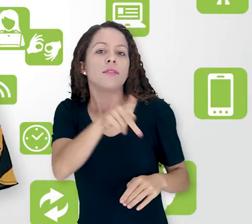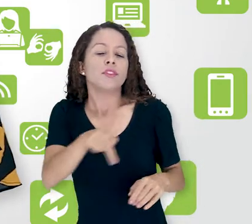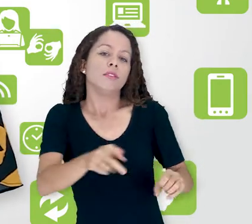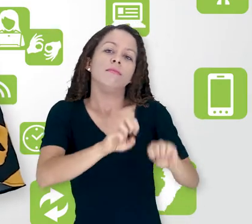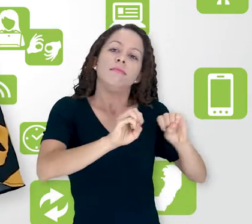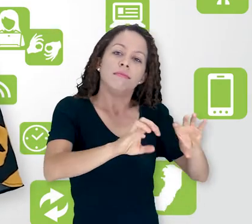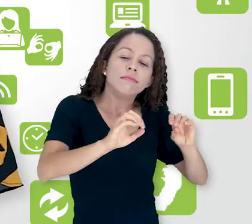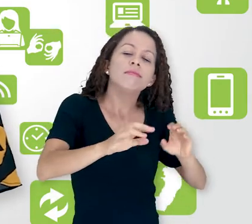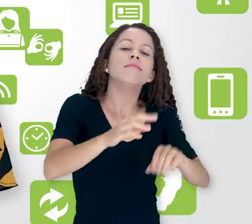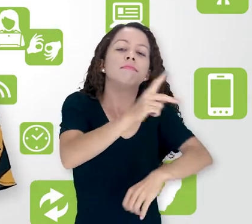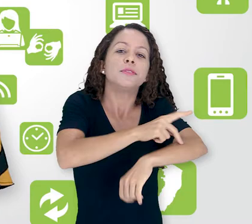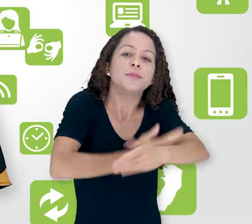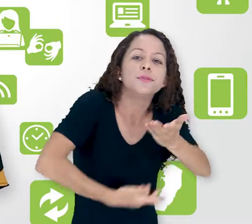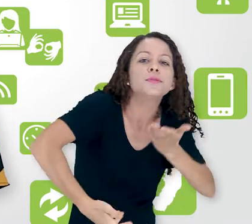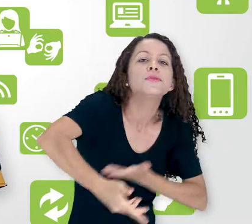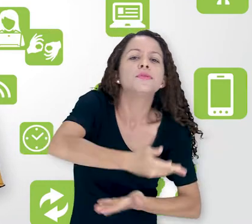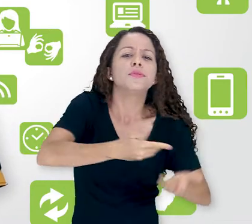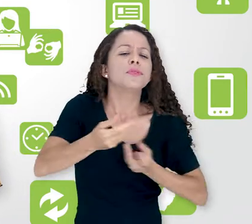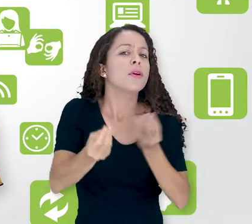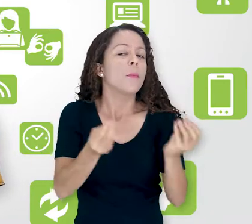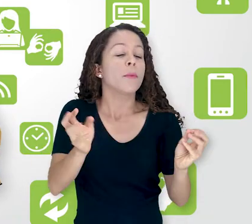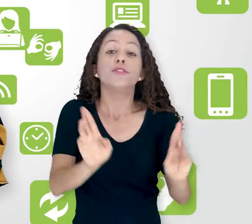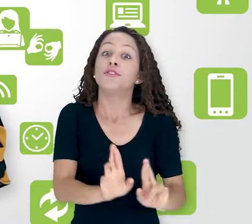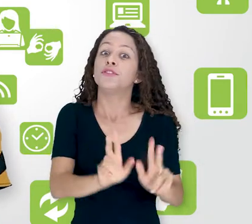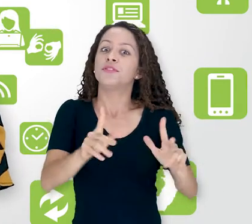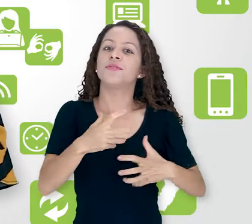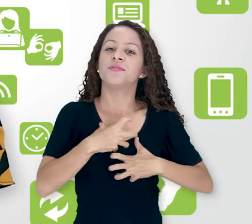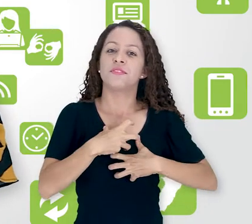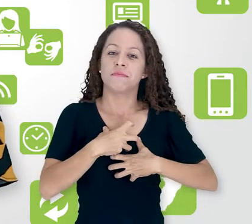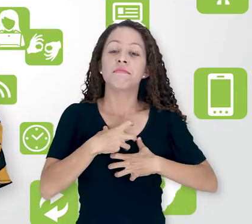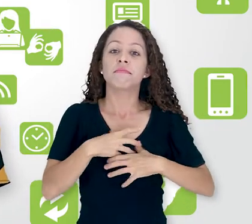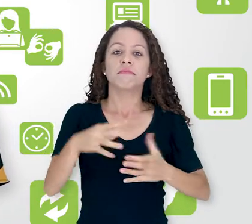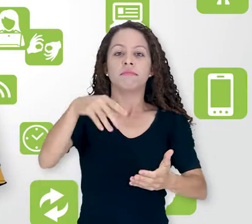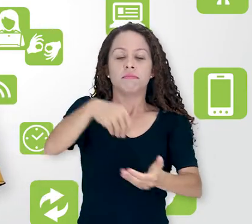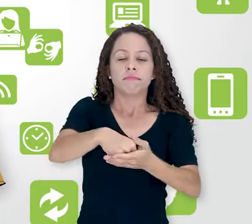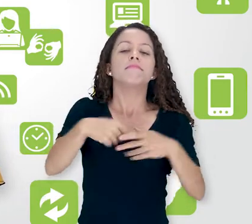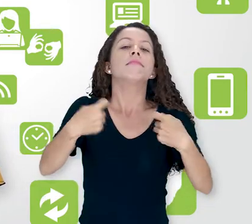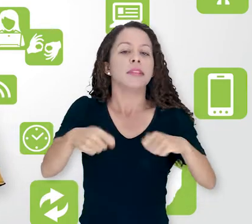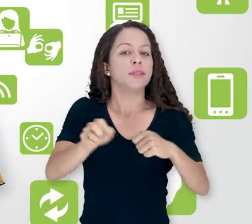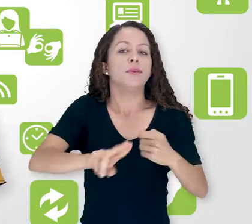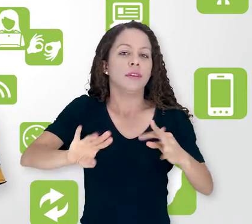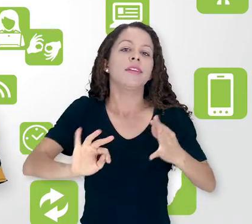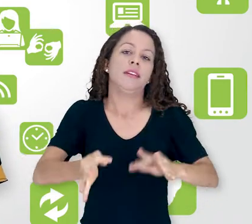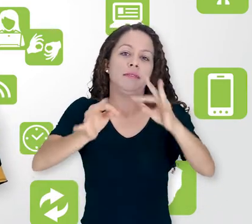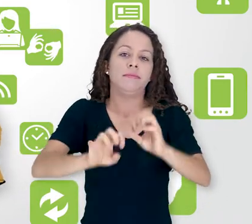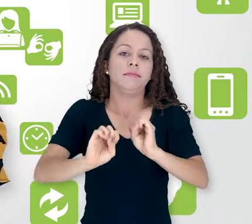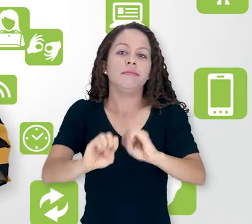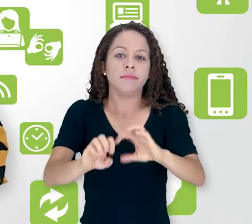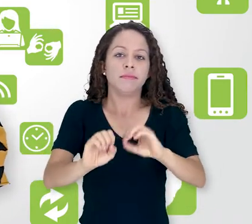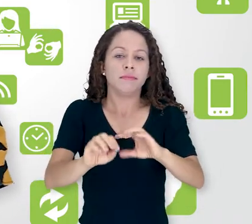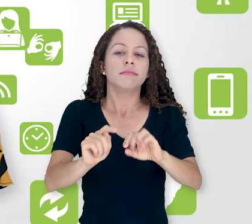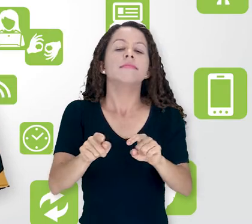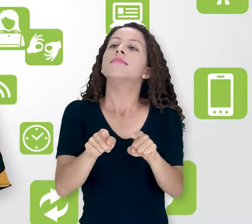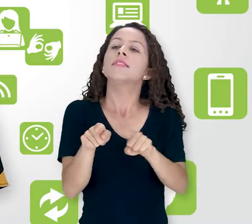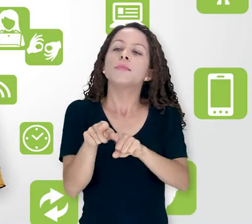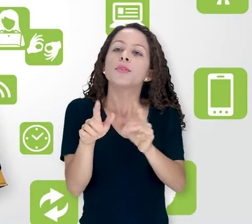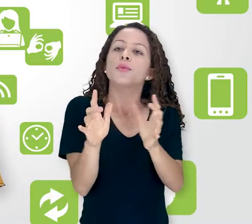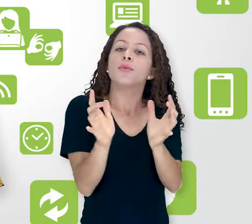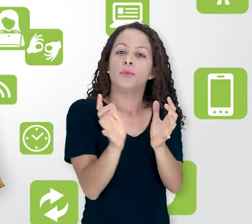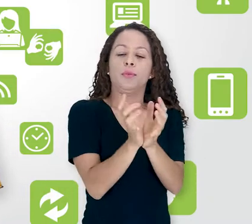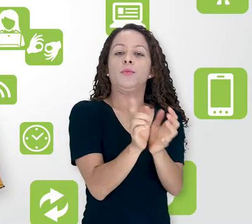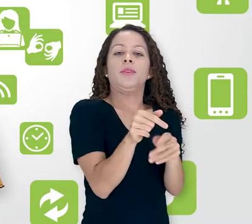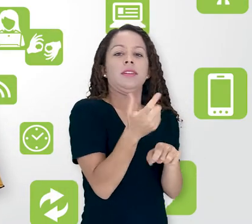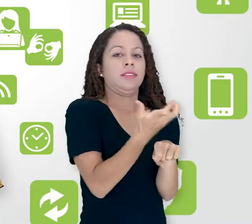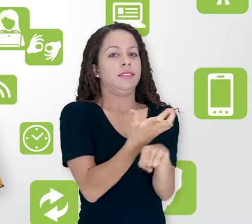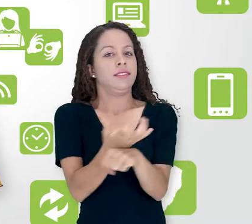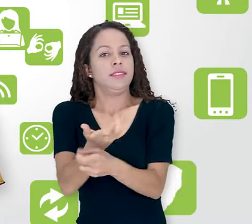nos processos de ensino-aprendizagem ocorre de maneira diferenciada e requer a utilização de tecnologias educacionais, equipe